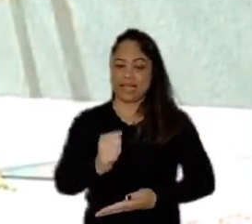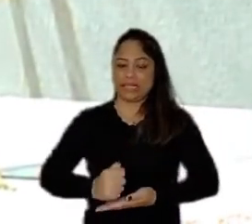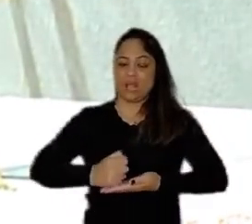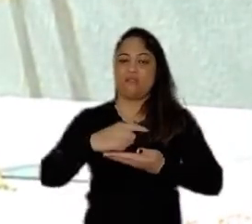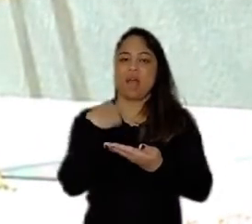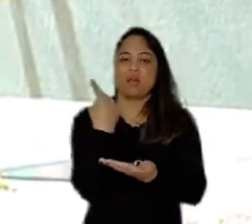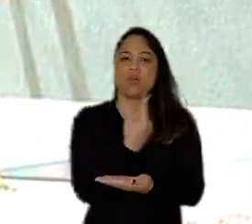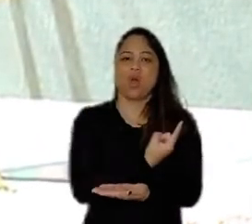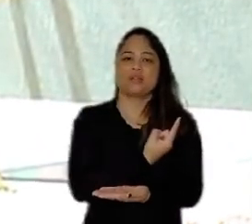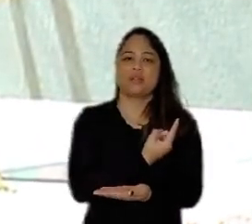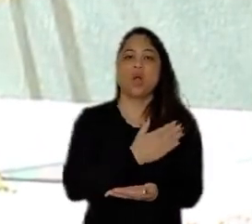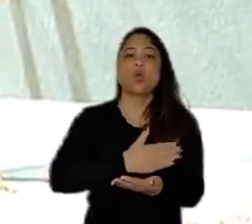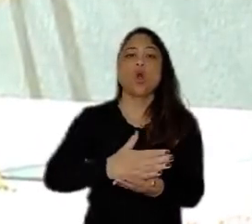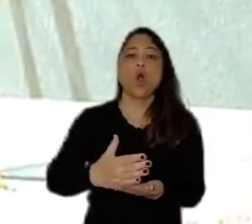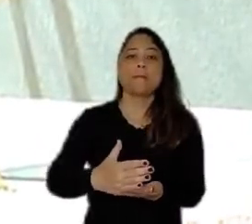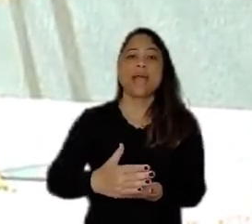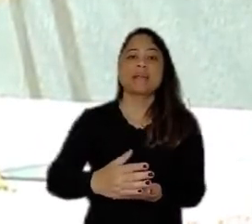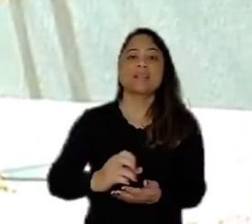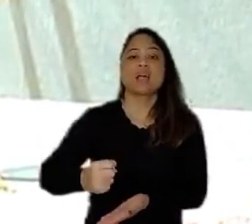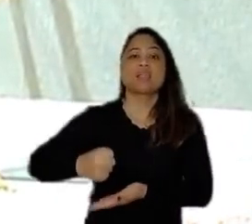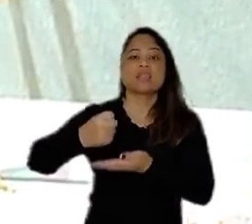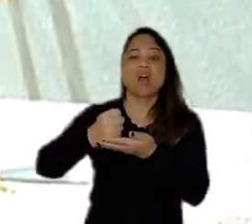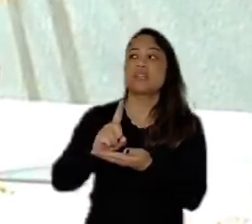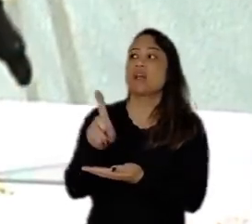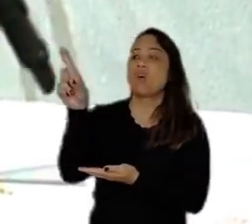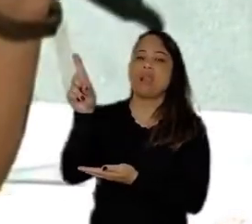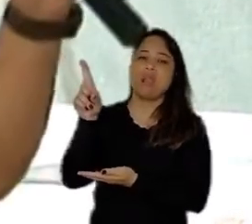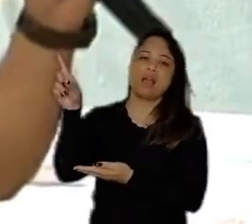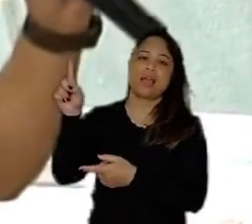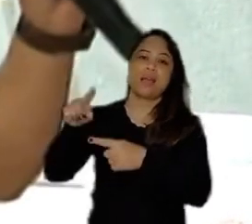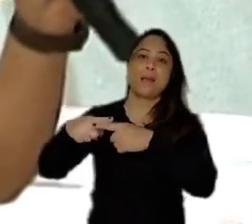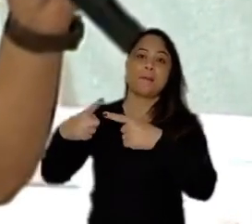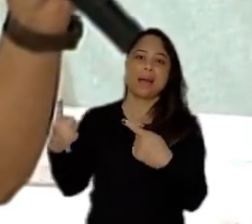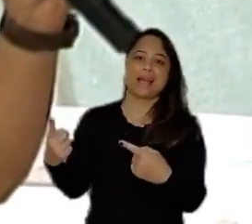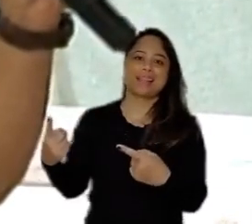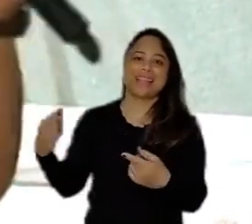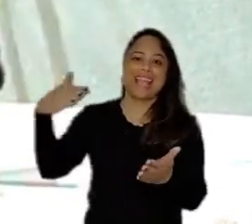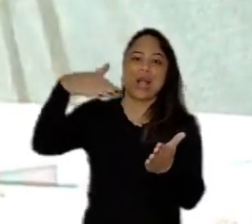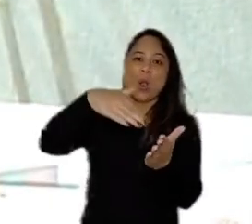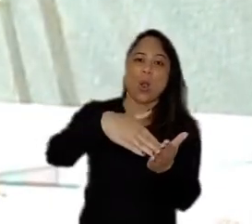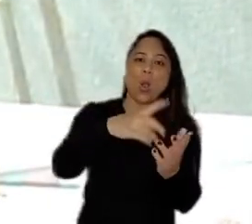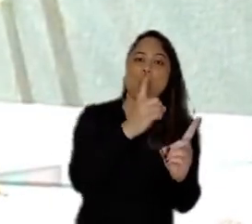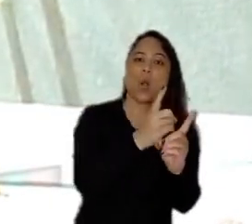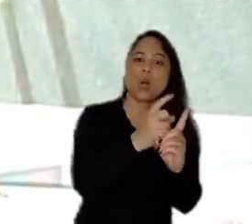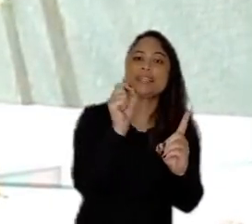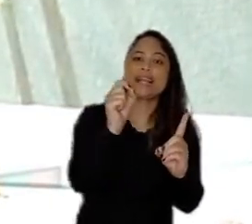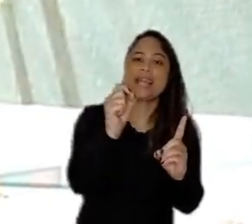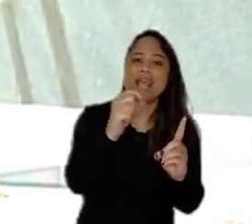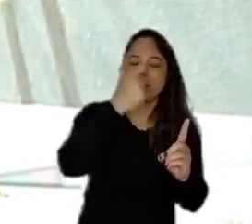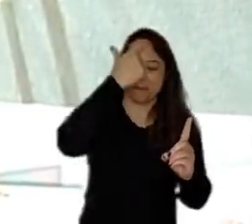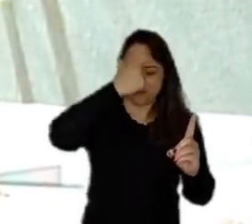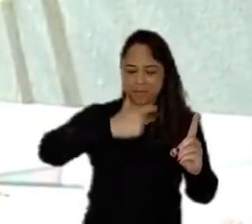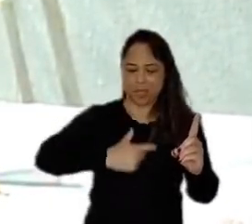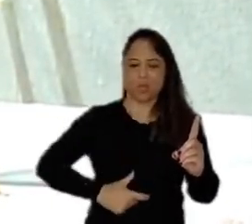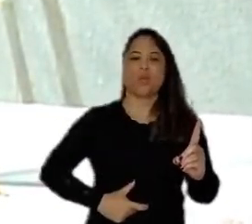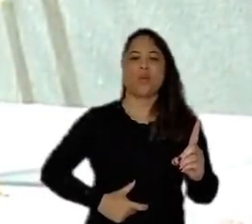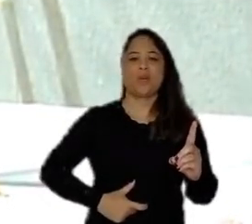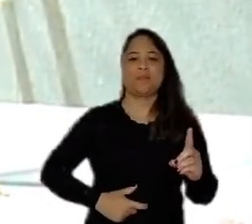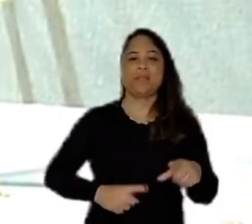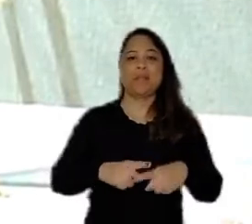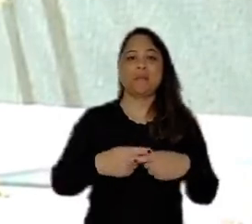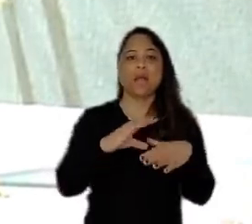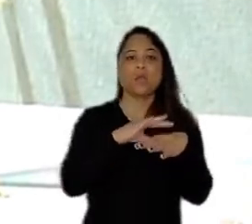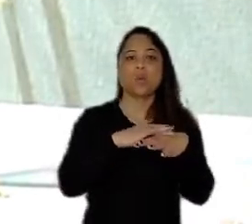Salvação começa com Deus e termina no homem. Cura e milagre não. Cura e milagre começa no homem